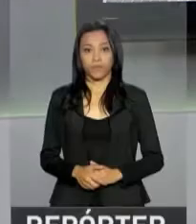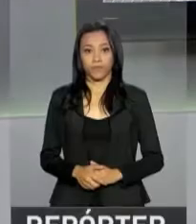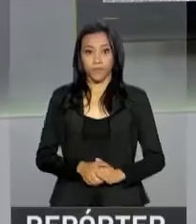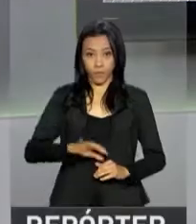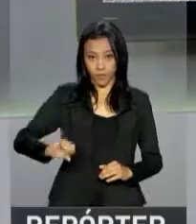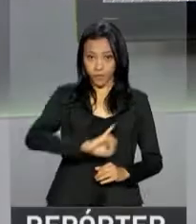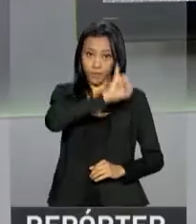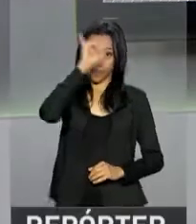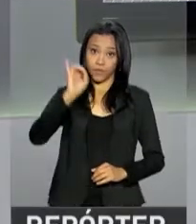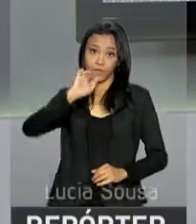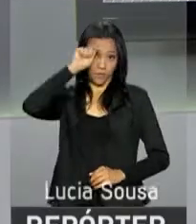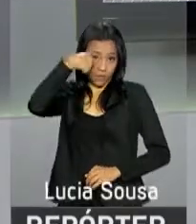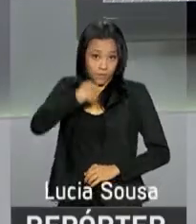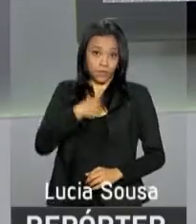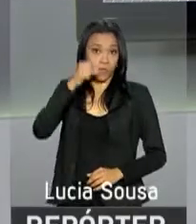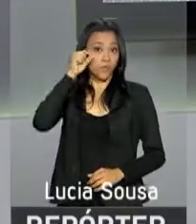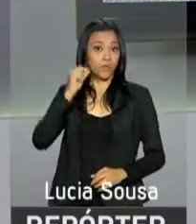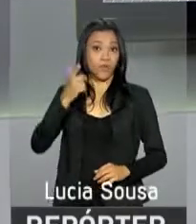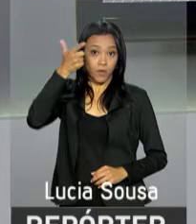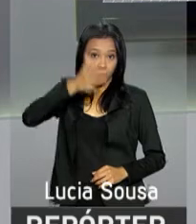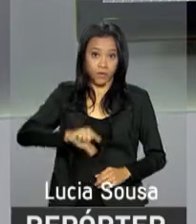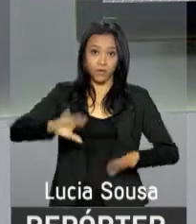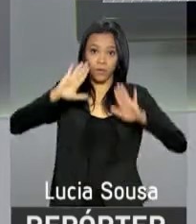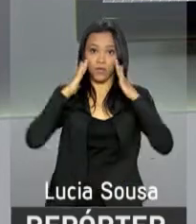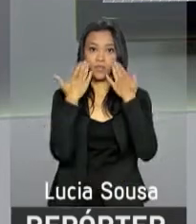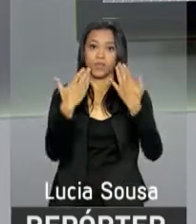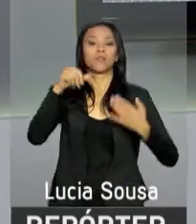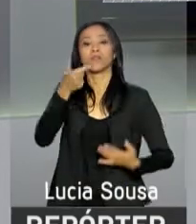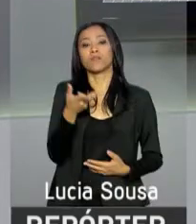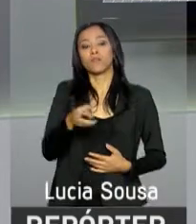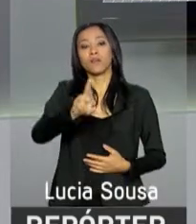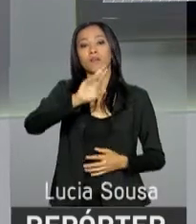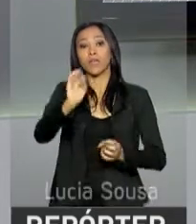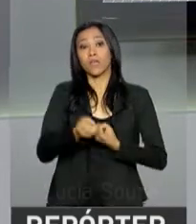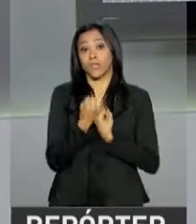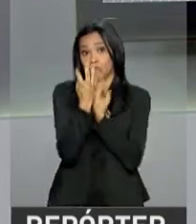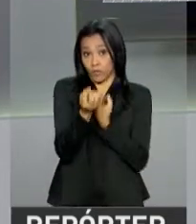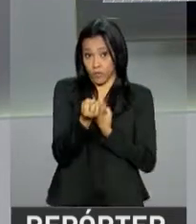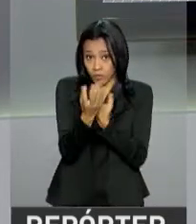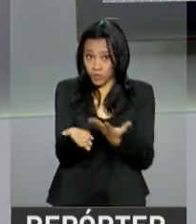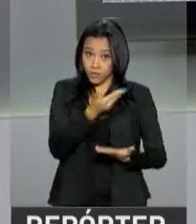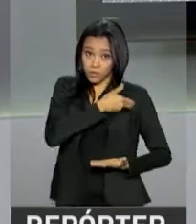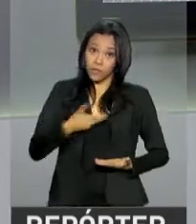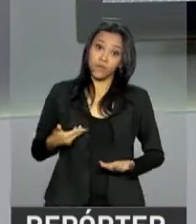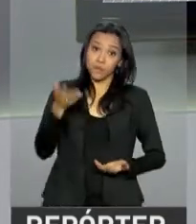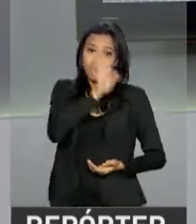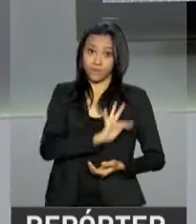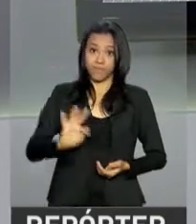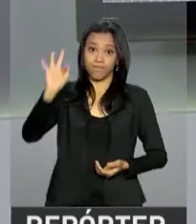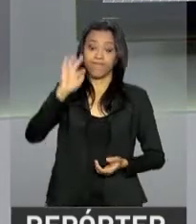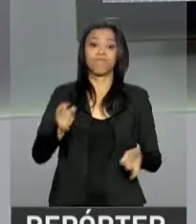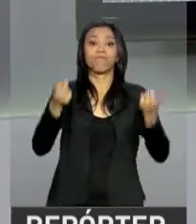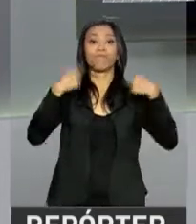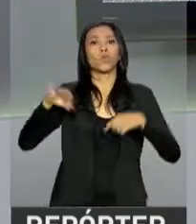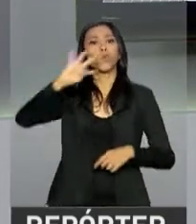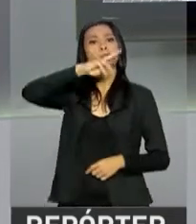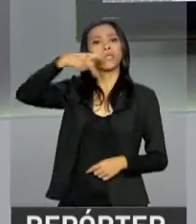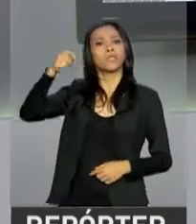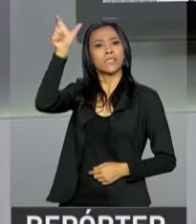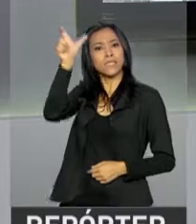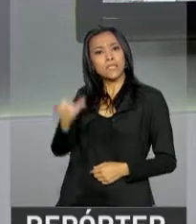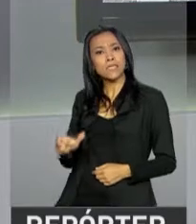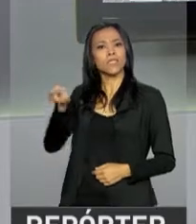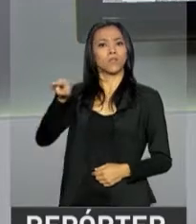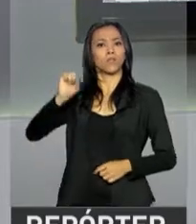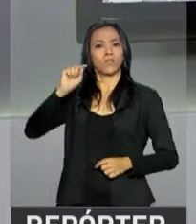Olá, eu sou Carla Vatier, no ar mais uma edição do Repórter NBR e as notícias do governo federal. O presidente do Chile, Sebastián